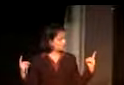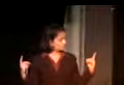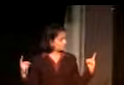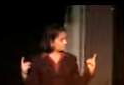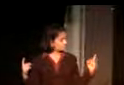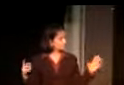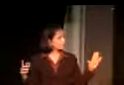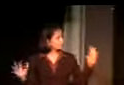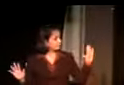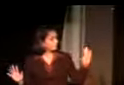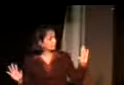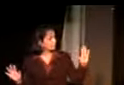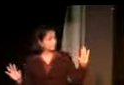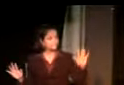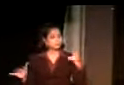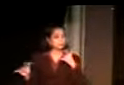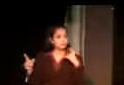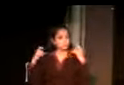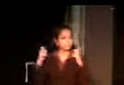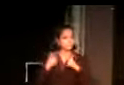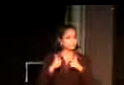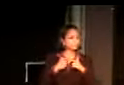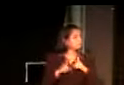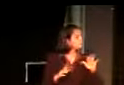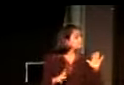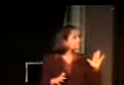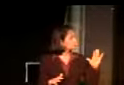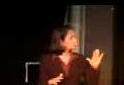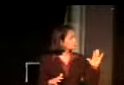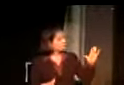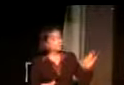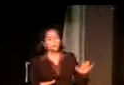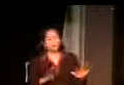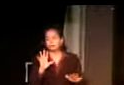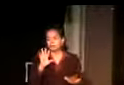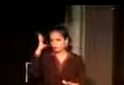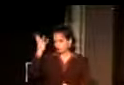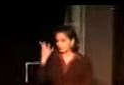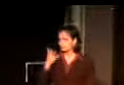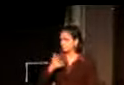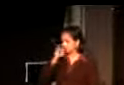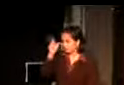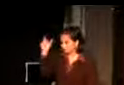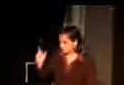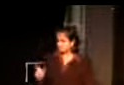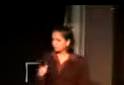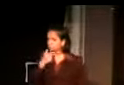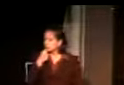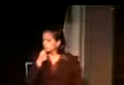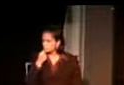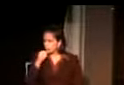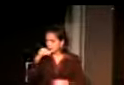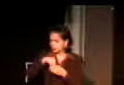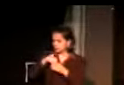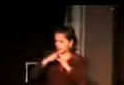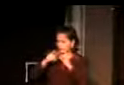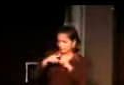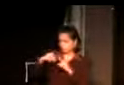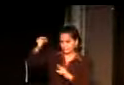sem força prática paliativa e insignificante essa gente